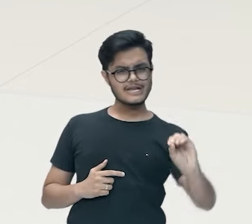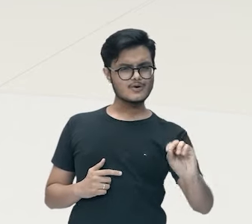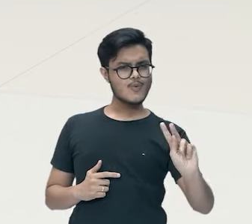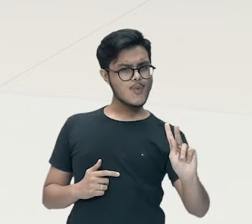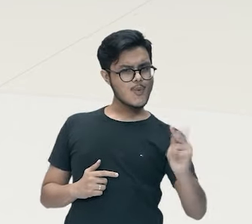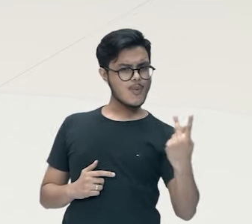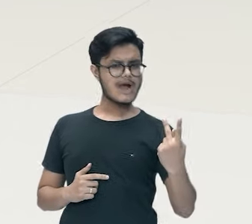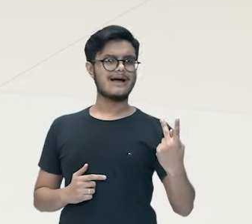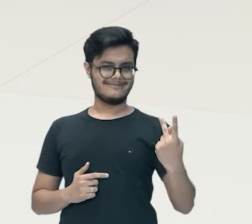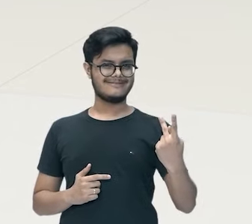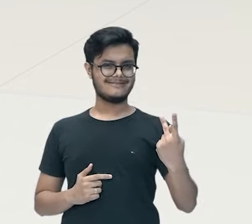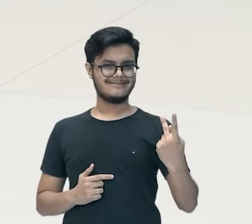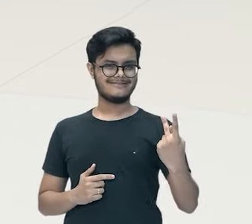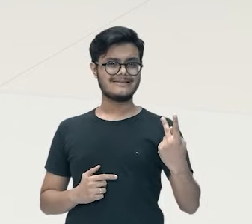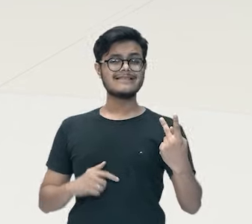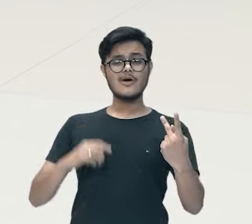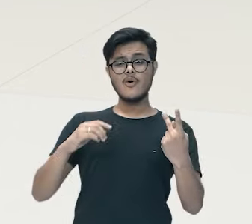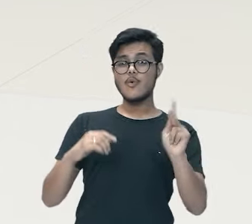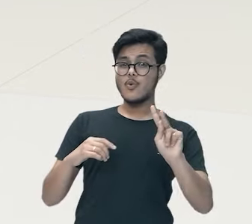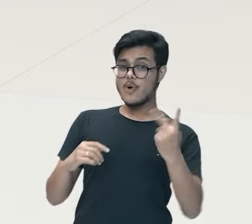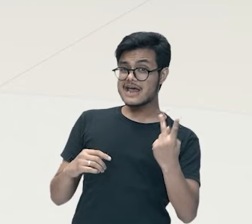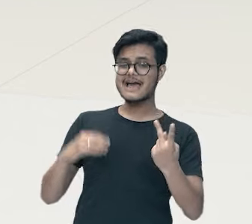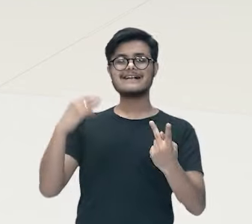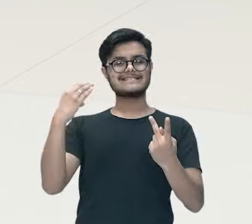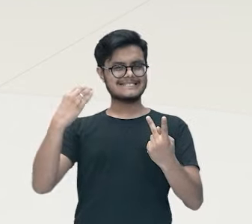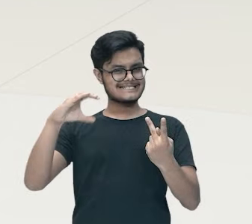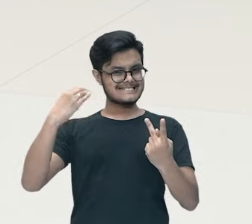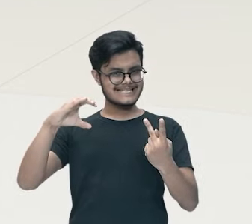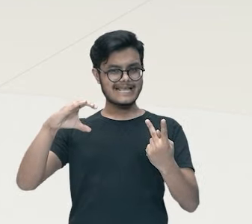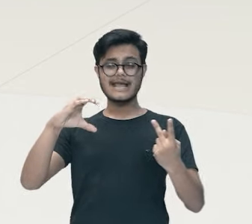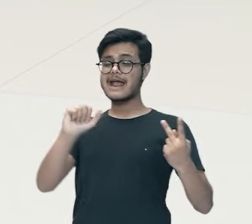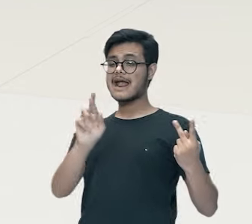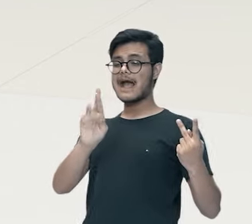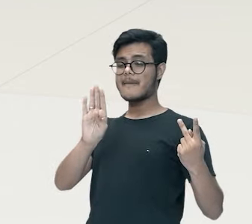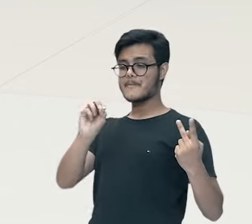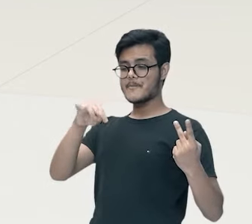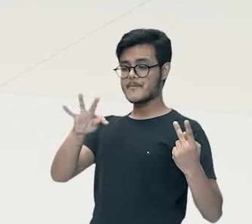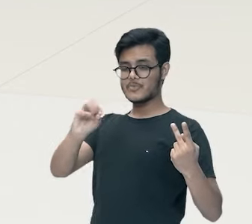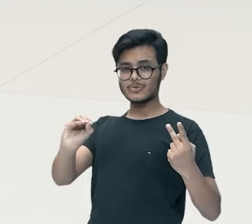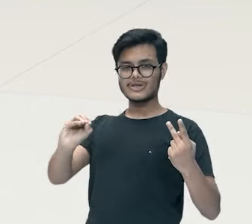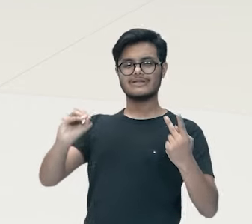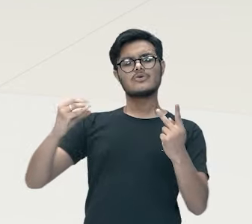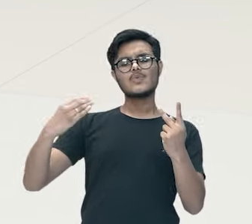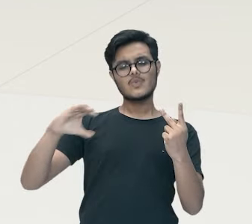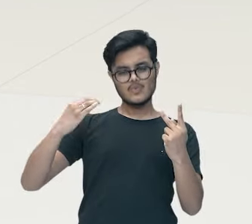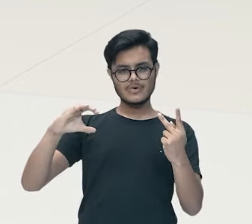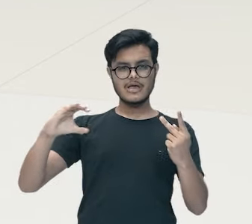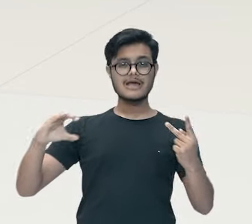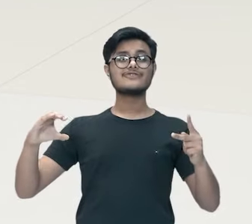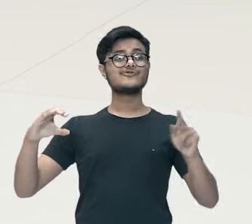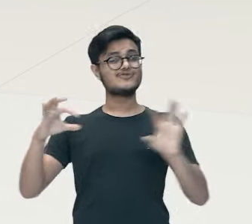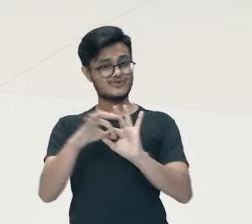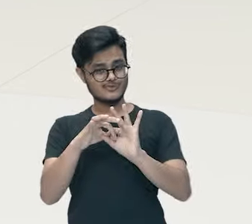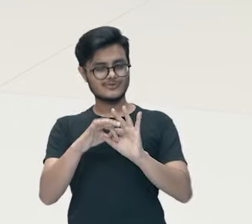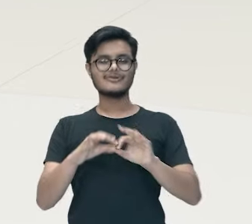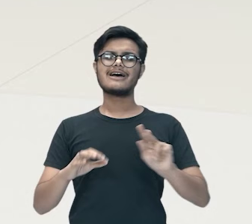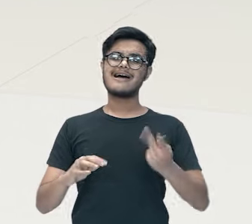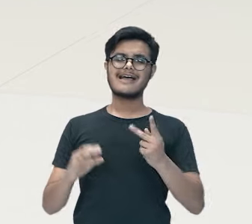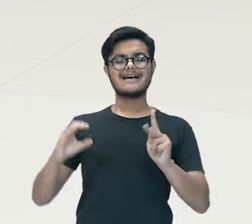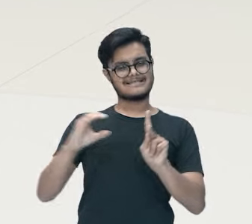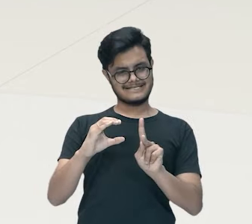hidrogênios, tá? Então, de hidrogênios e carboneto, né, do elemento carbono. Hidrocarbonetos